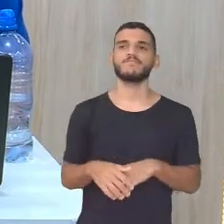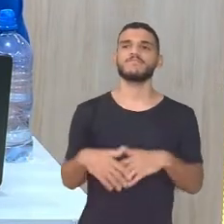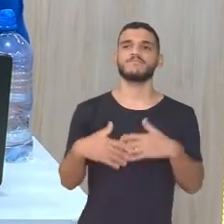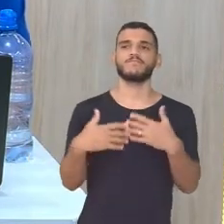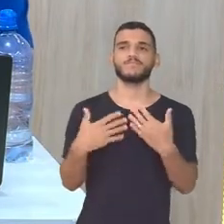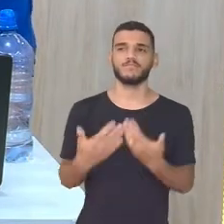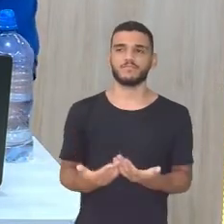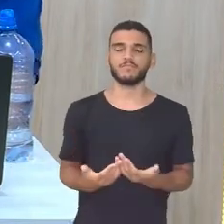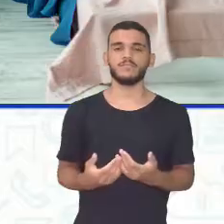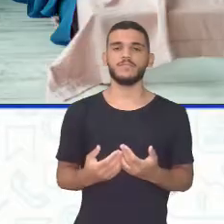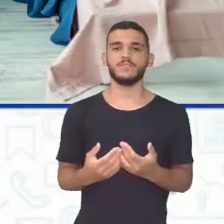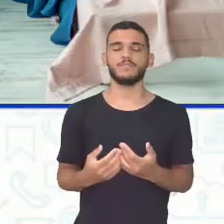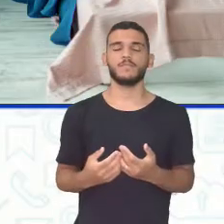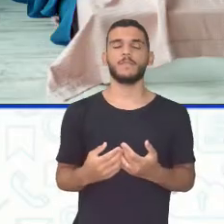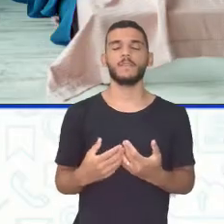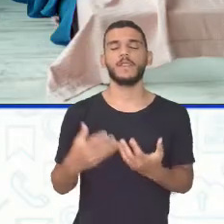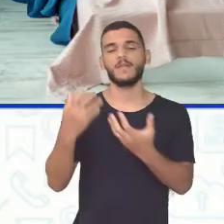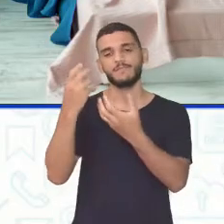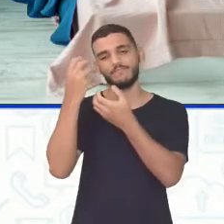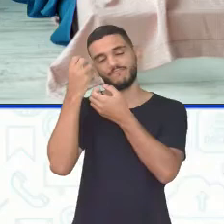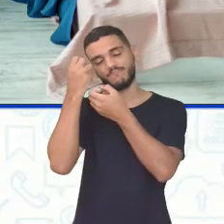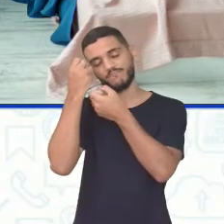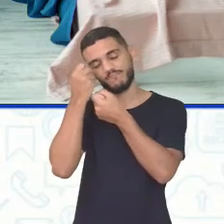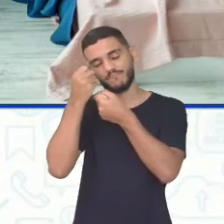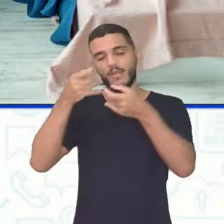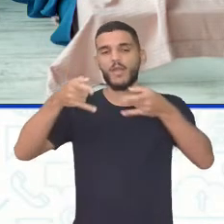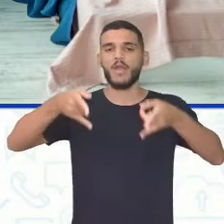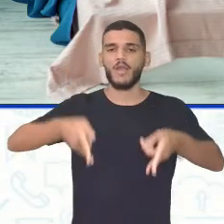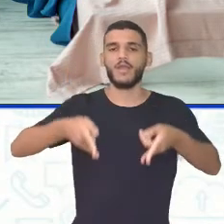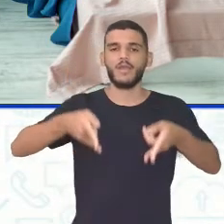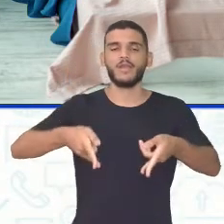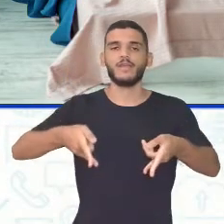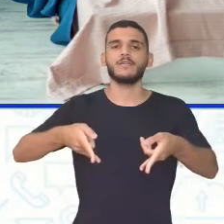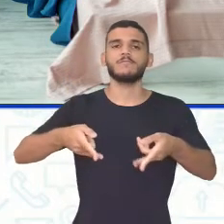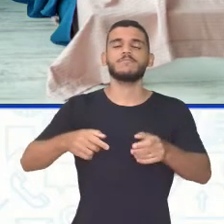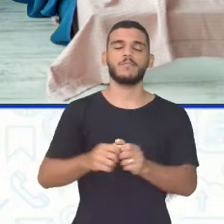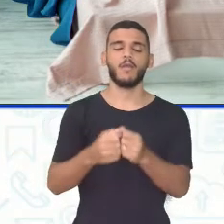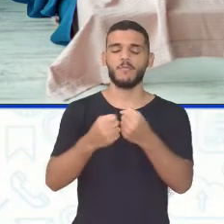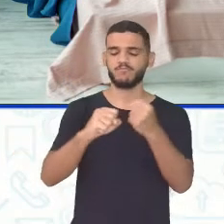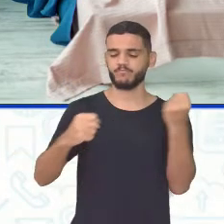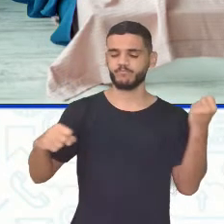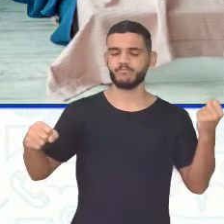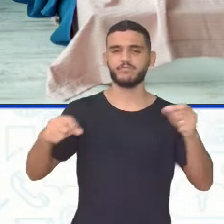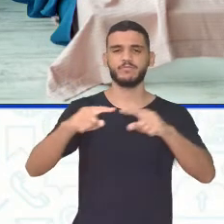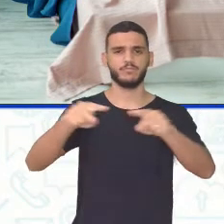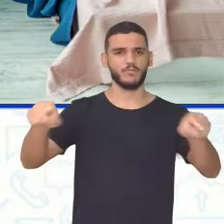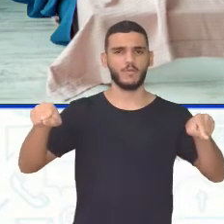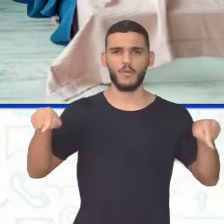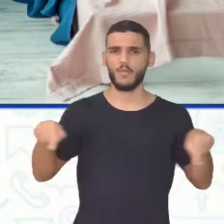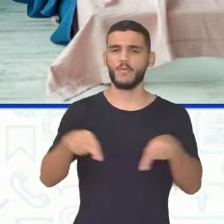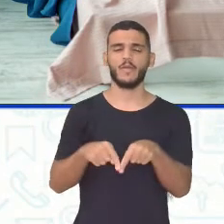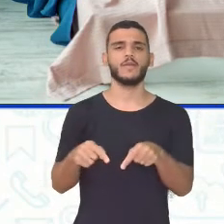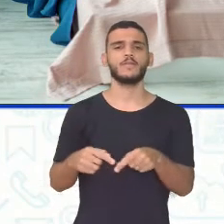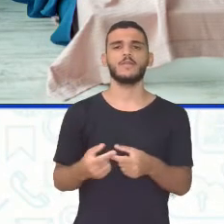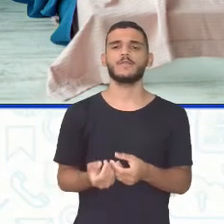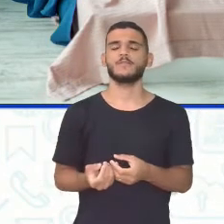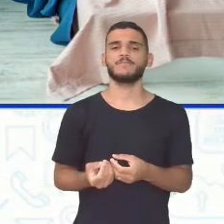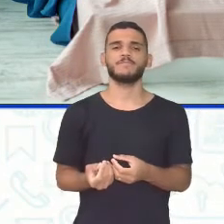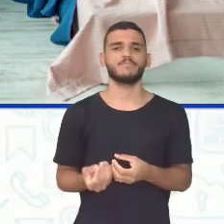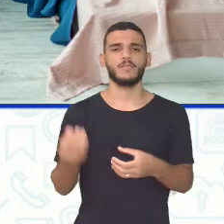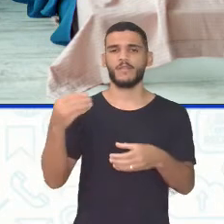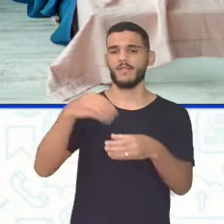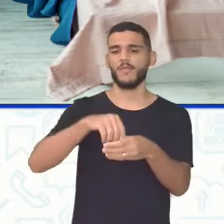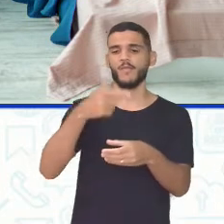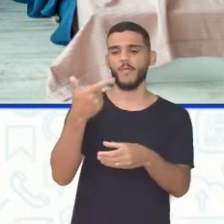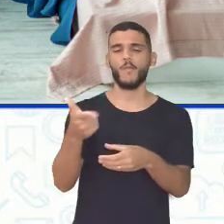o conto. Deitaram a moça numa cama enorme, num quarto enorme, dentro de outro quarto